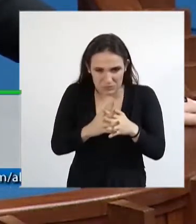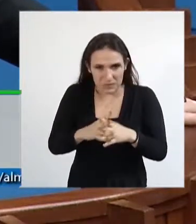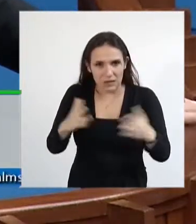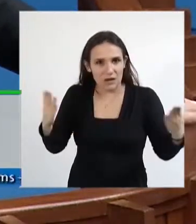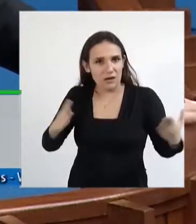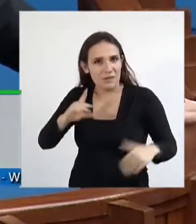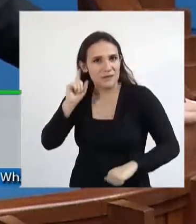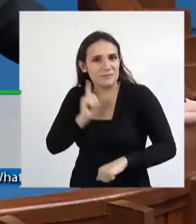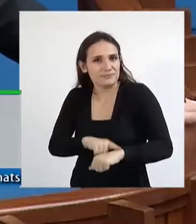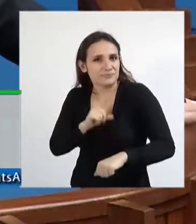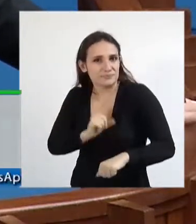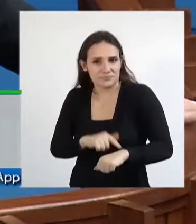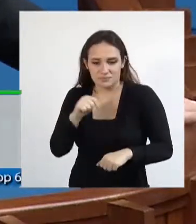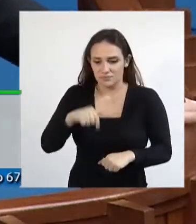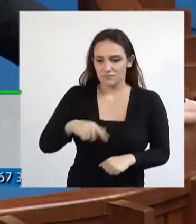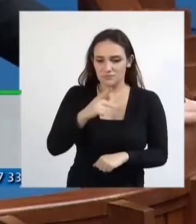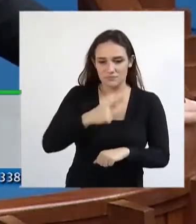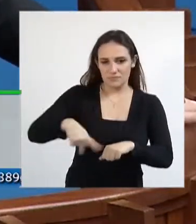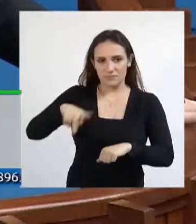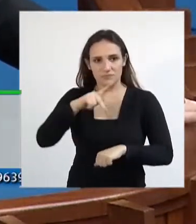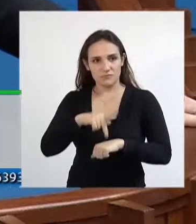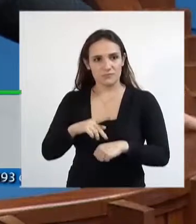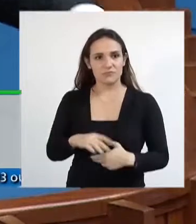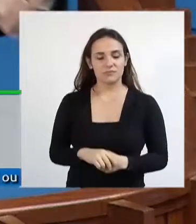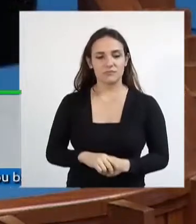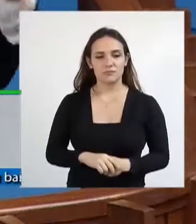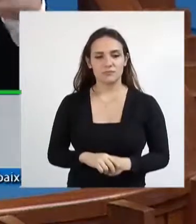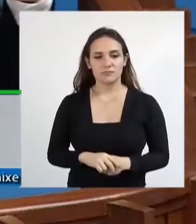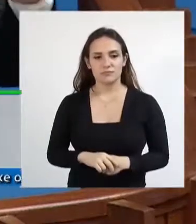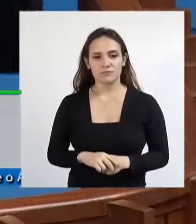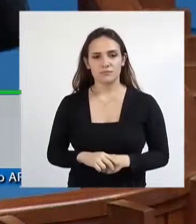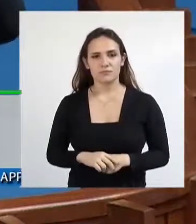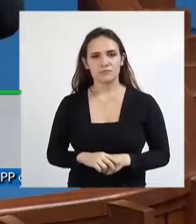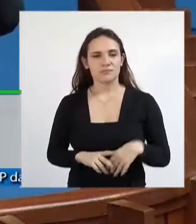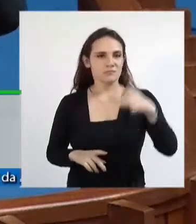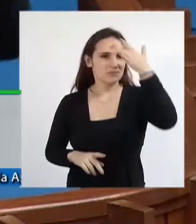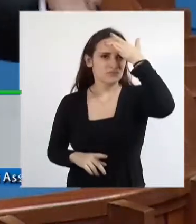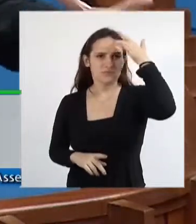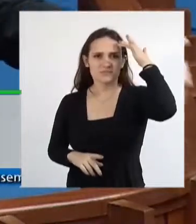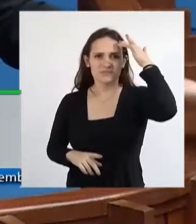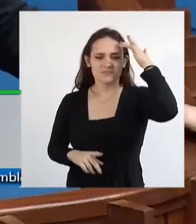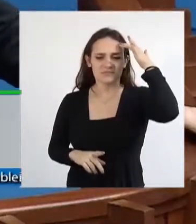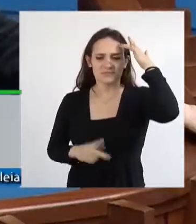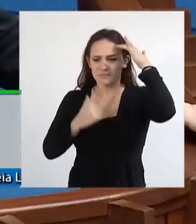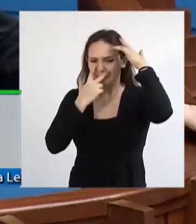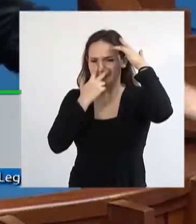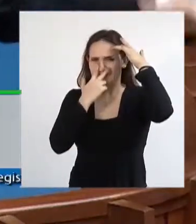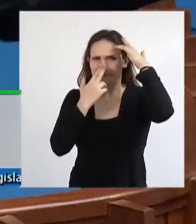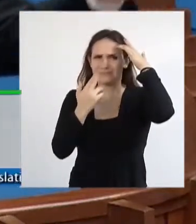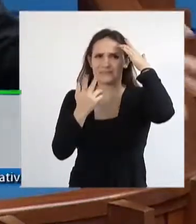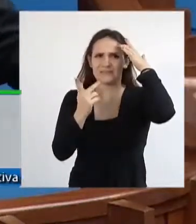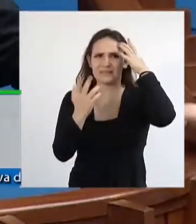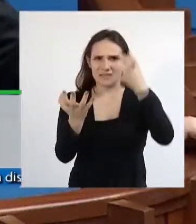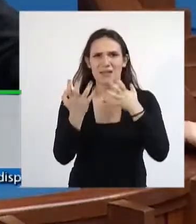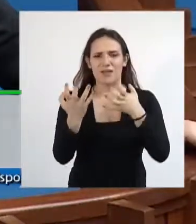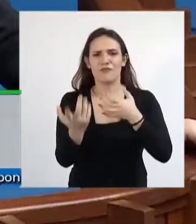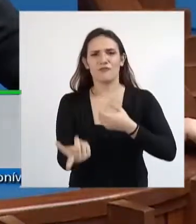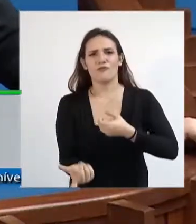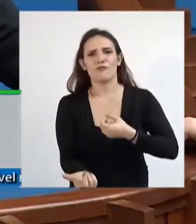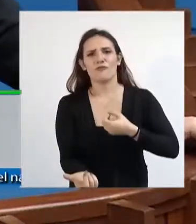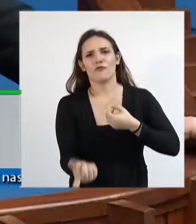um momento no nosso país em que as pessoas estão com vontade de voltar à Idade